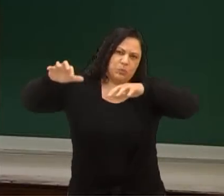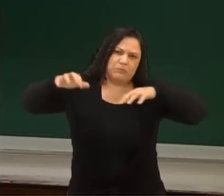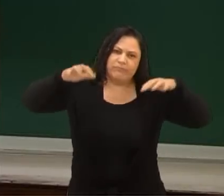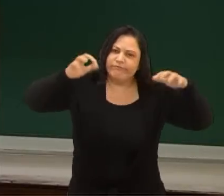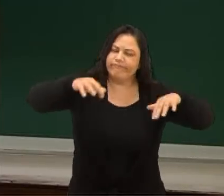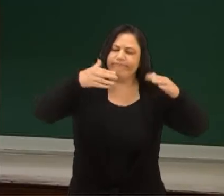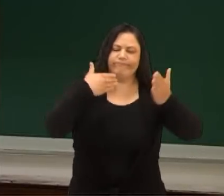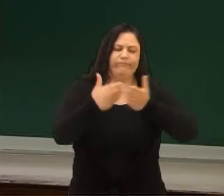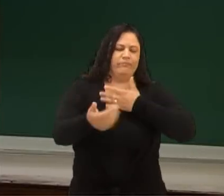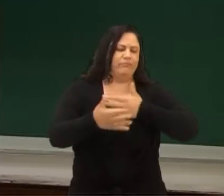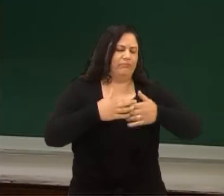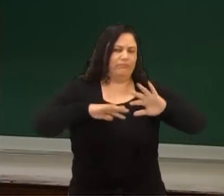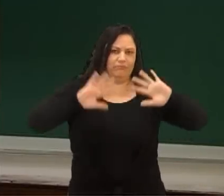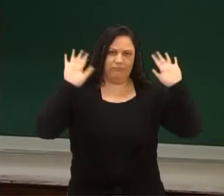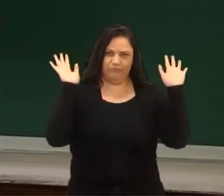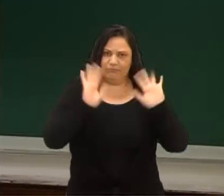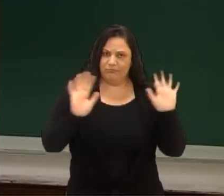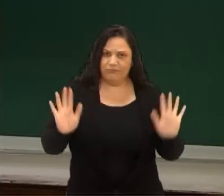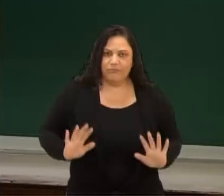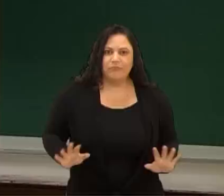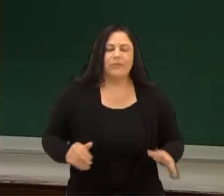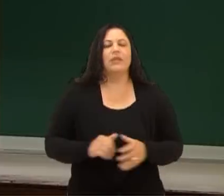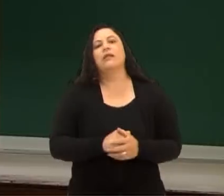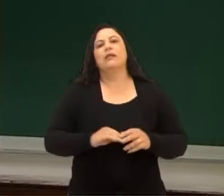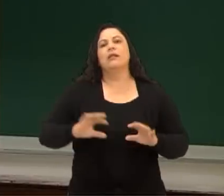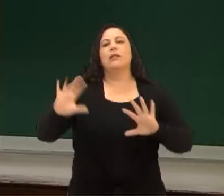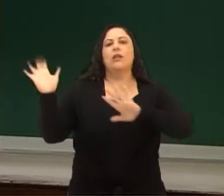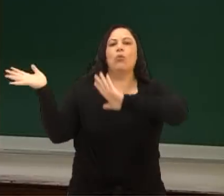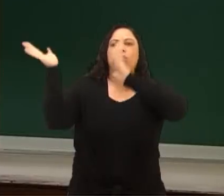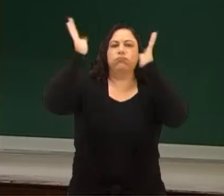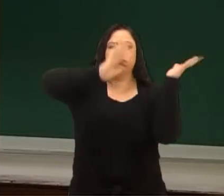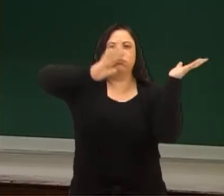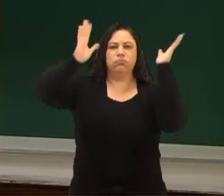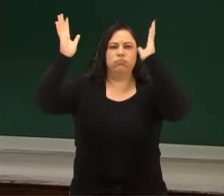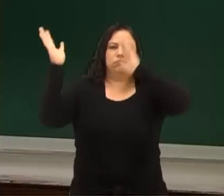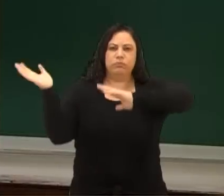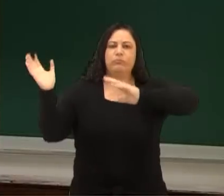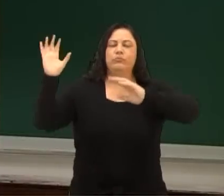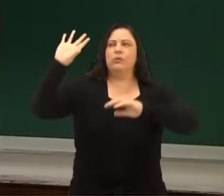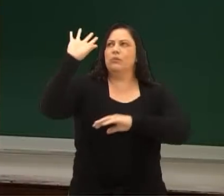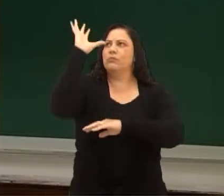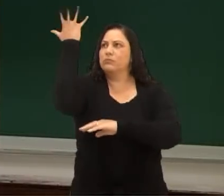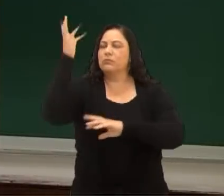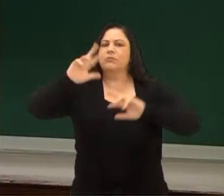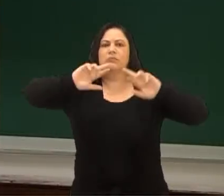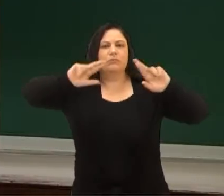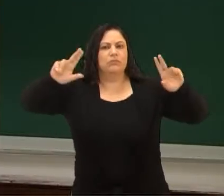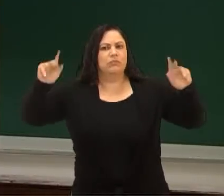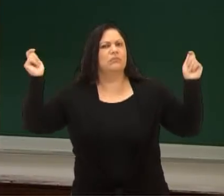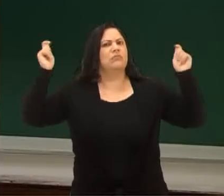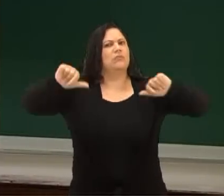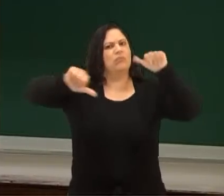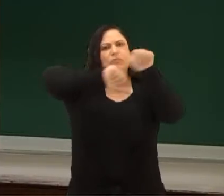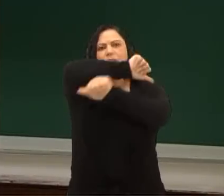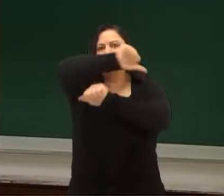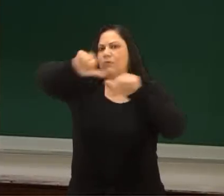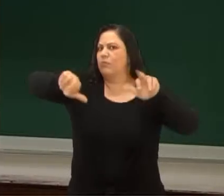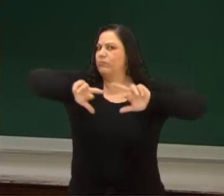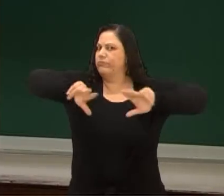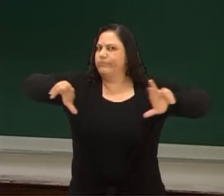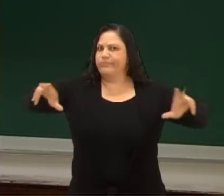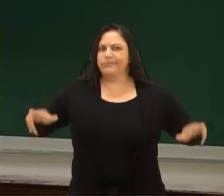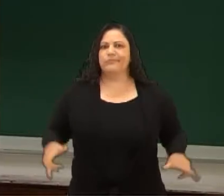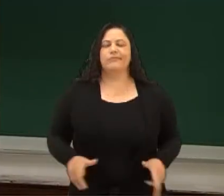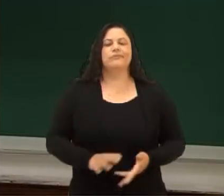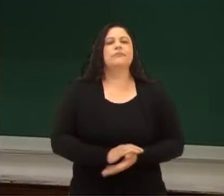chuvoso, enfim. A dinâmica da atmosfera faz com que a gente tenha essas modificações no tempo.